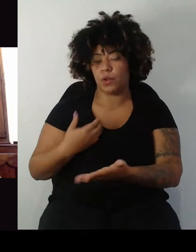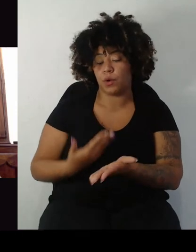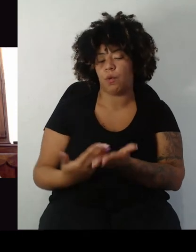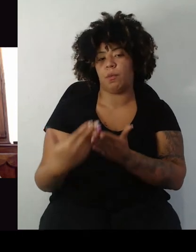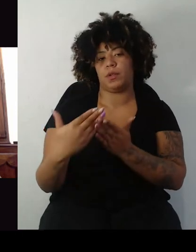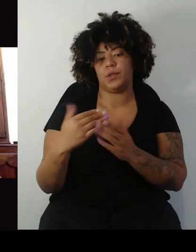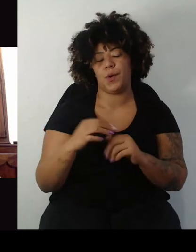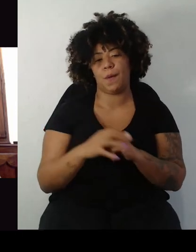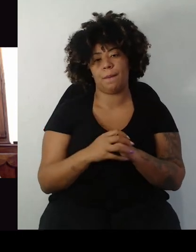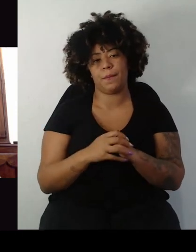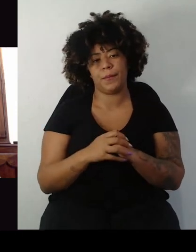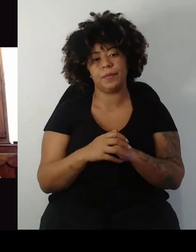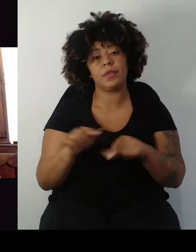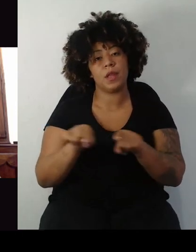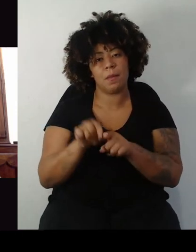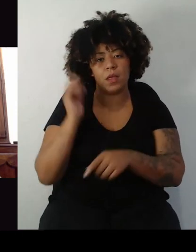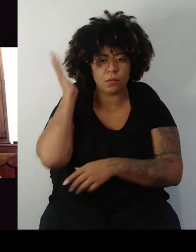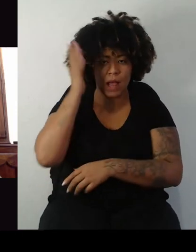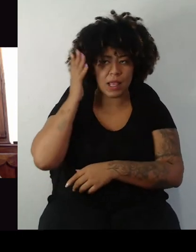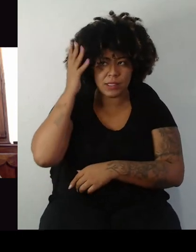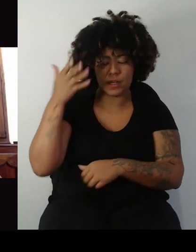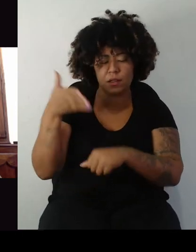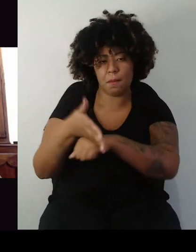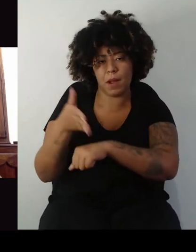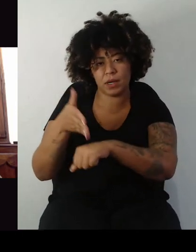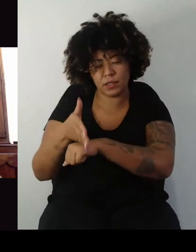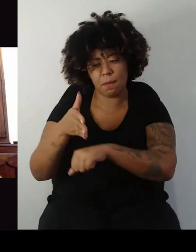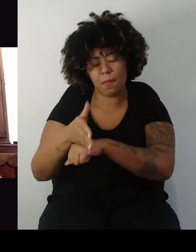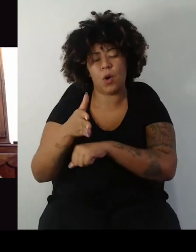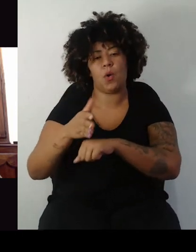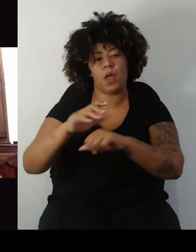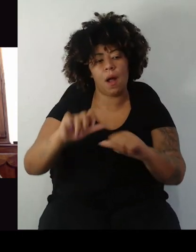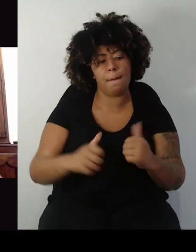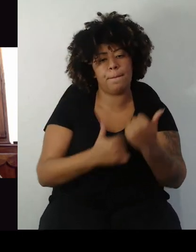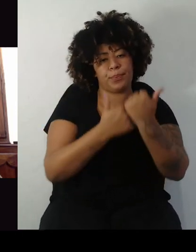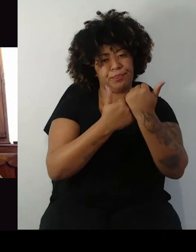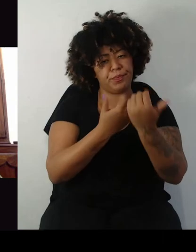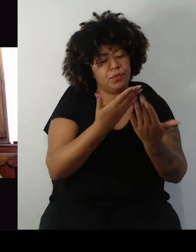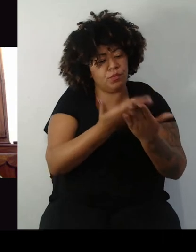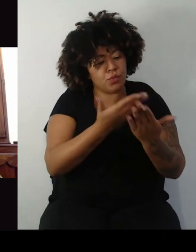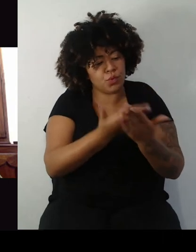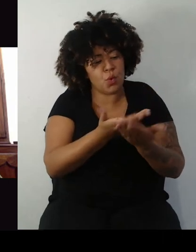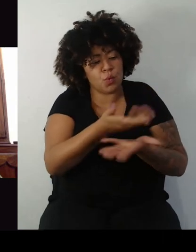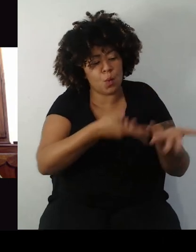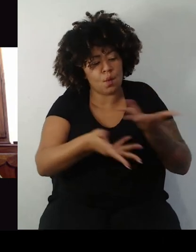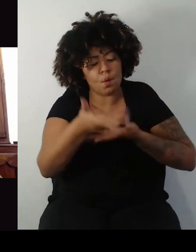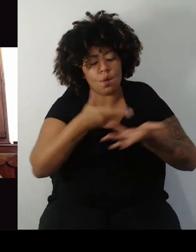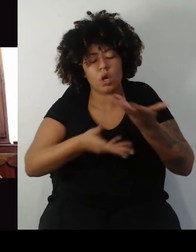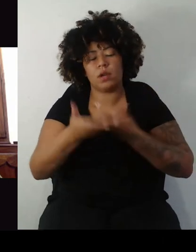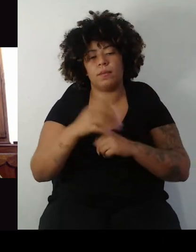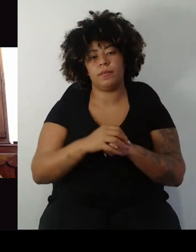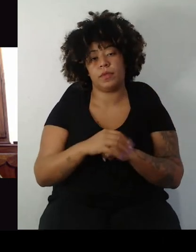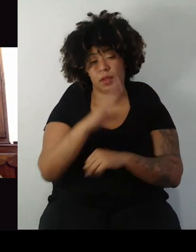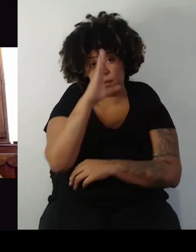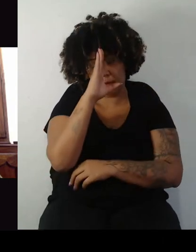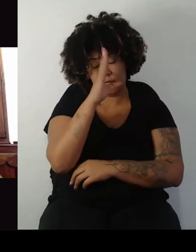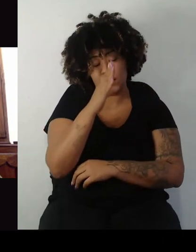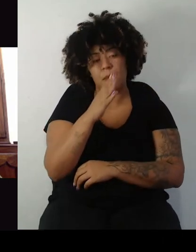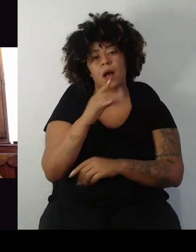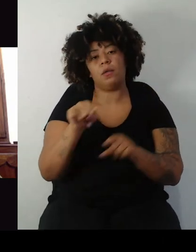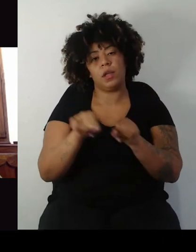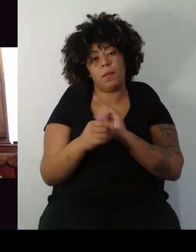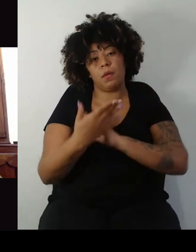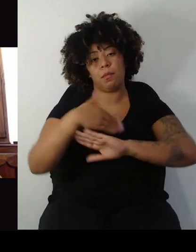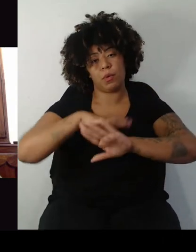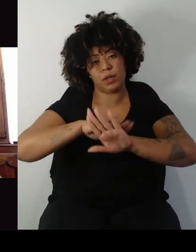aos palestrantes todos né que contribuíram com os estudos suas ideias e principalmente as equipes que